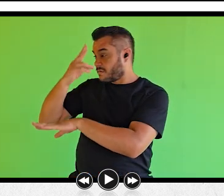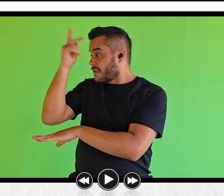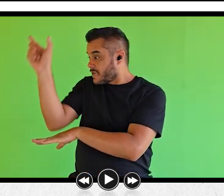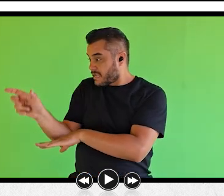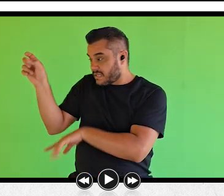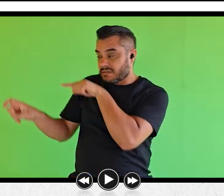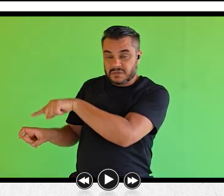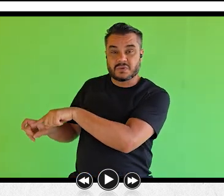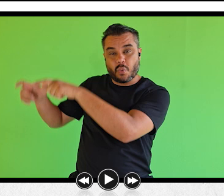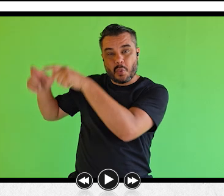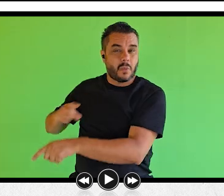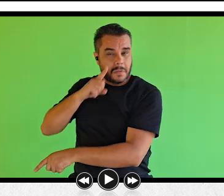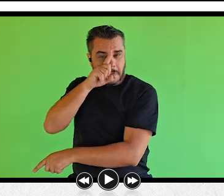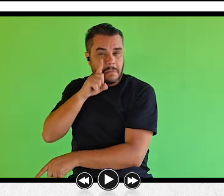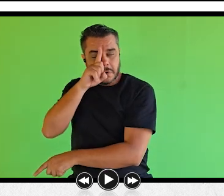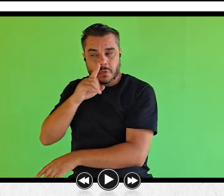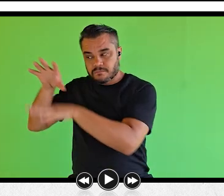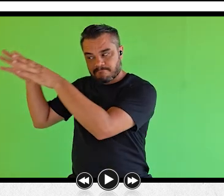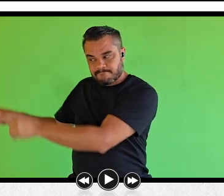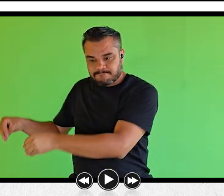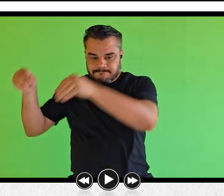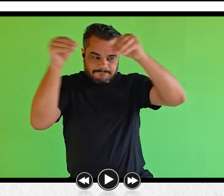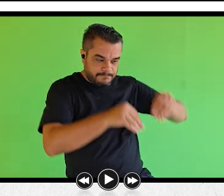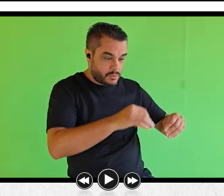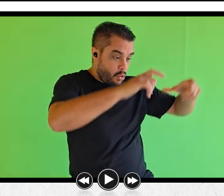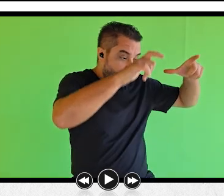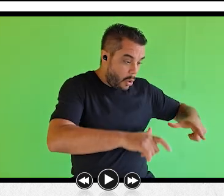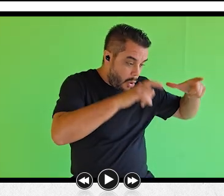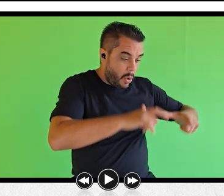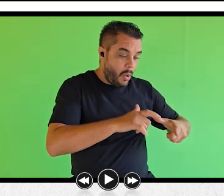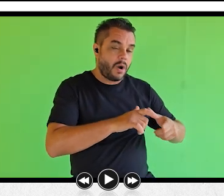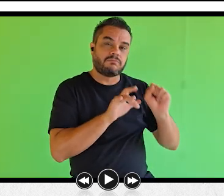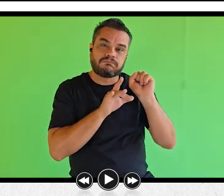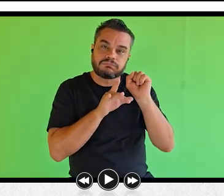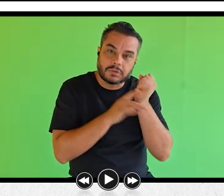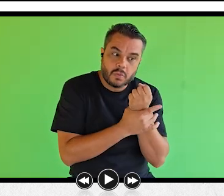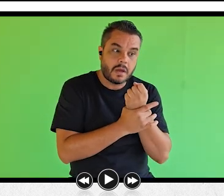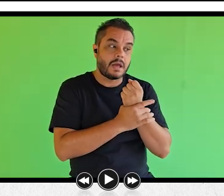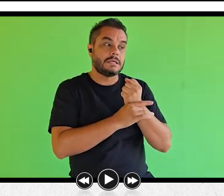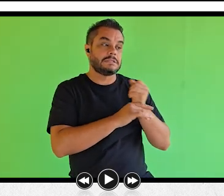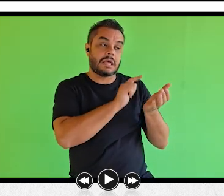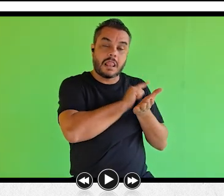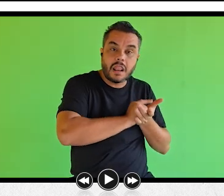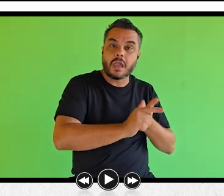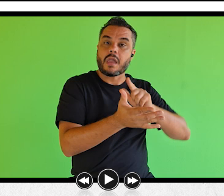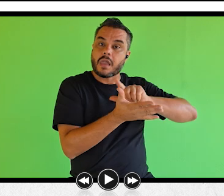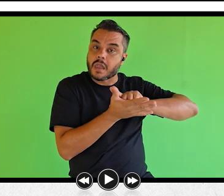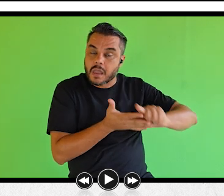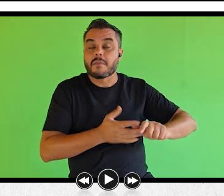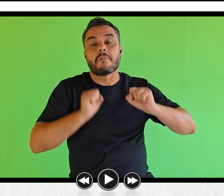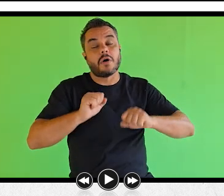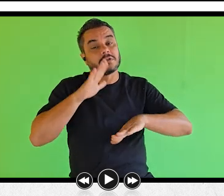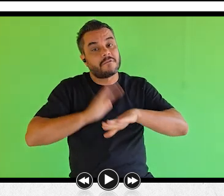de segurança e higiene e que possam ali, né, triar os resíduos de maneira mais efetiva, aumentando a produtividade